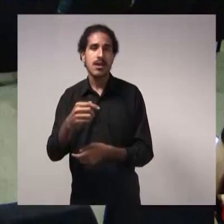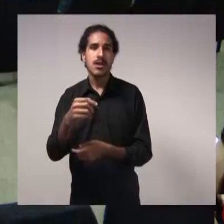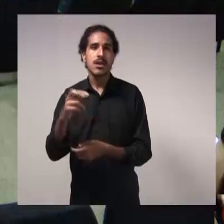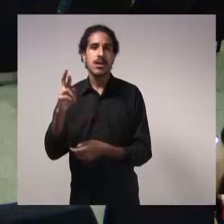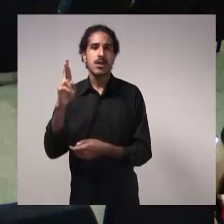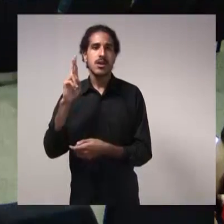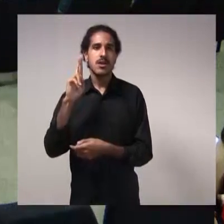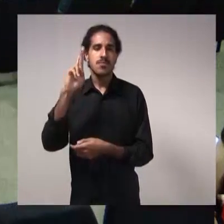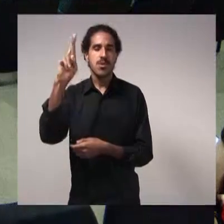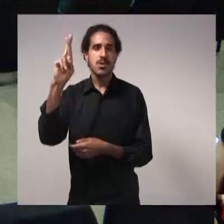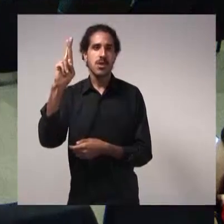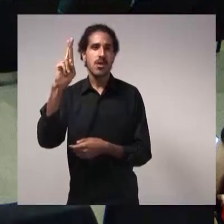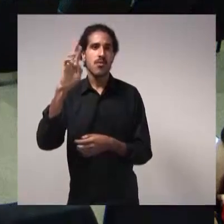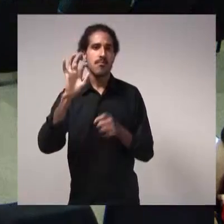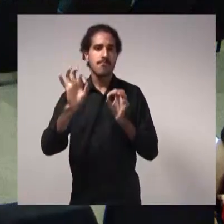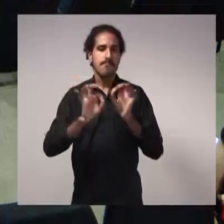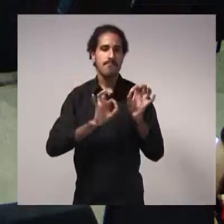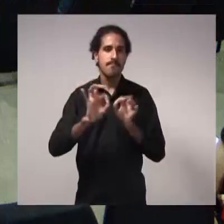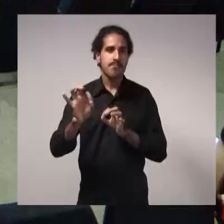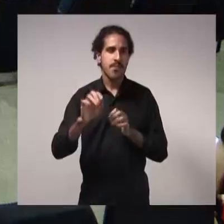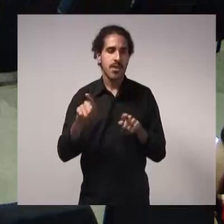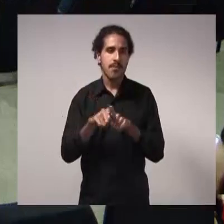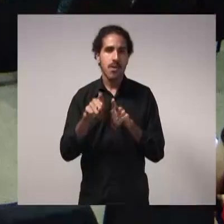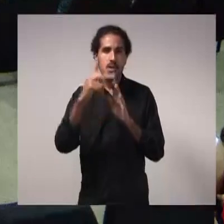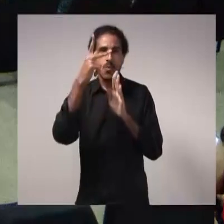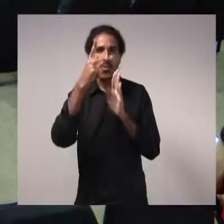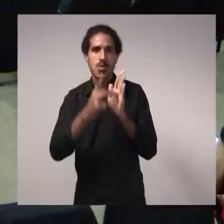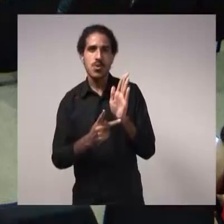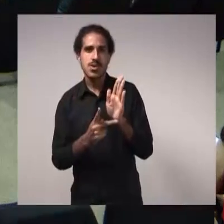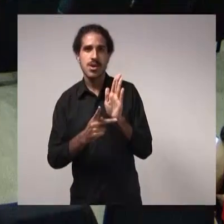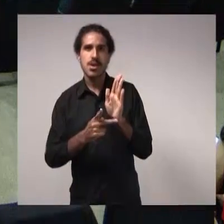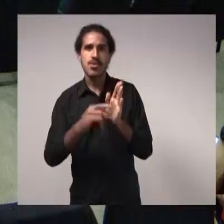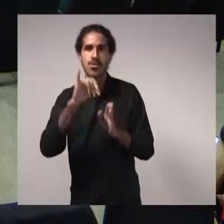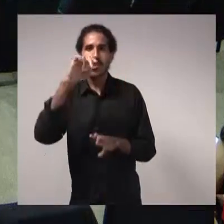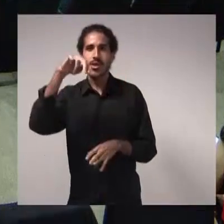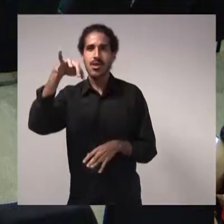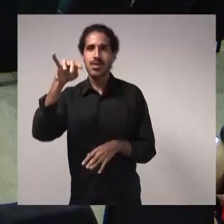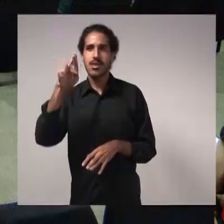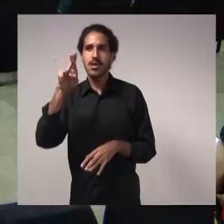Planejamento e Projetos Especiais no Interleges.